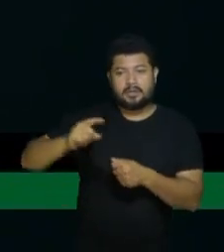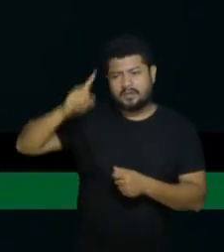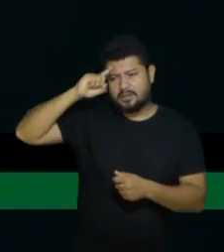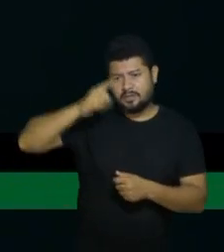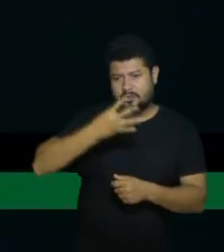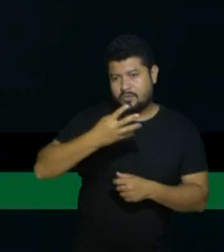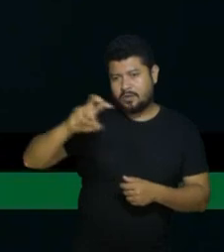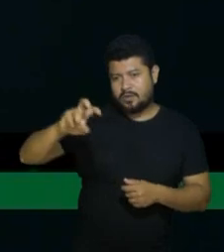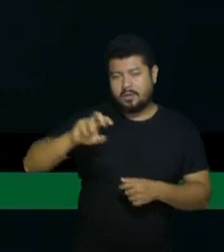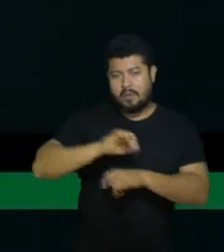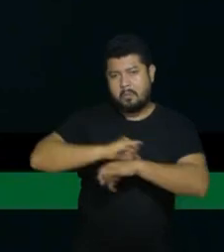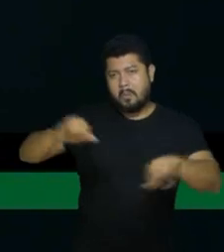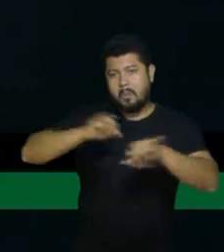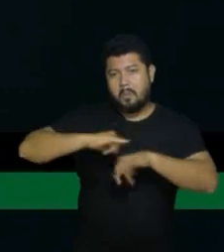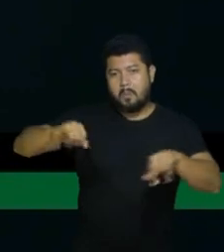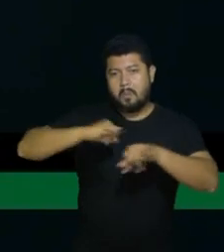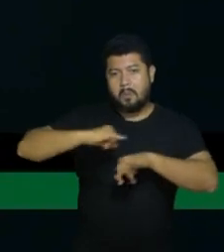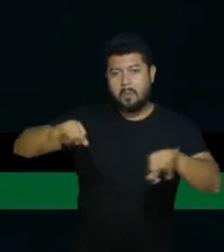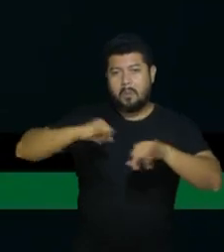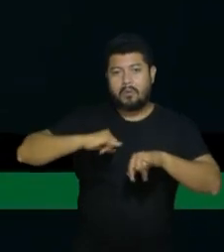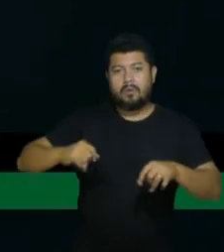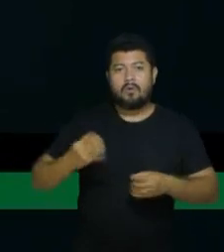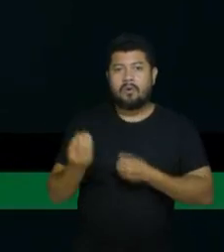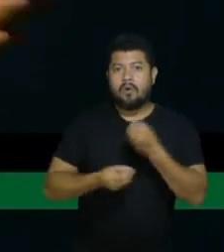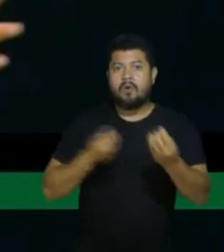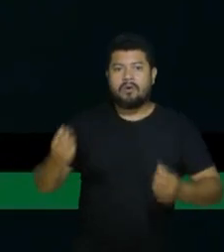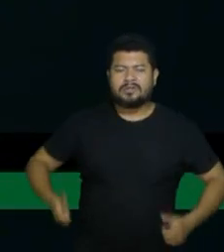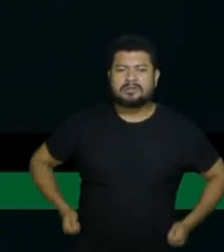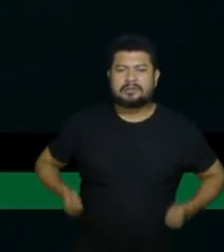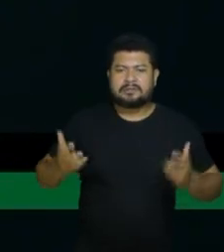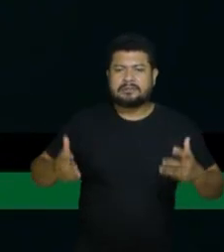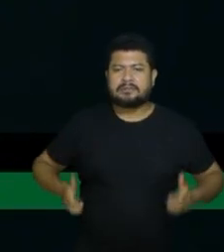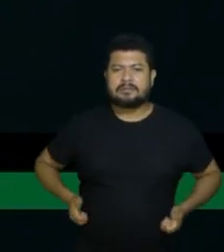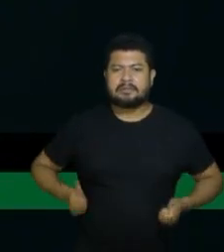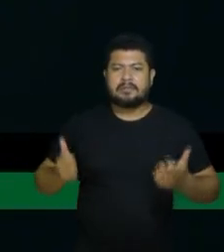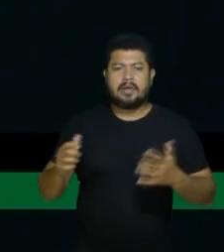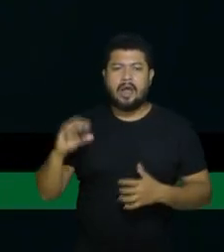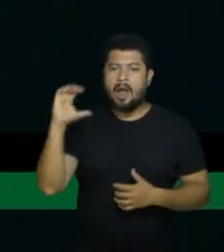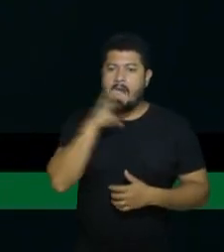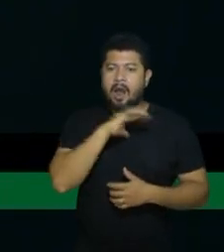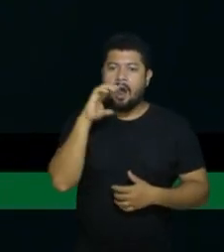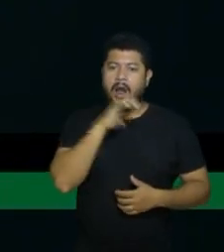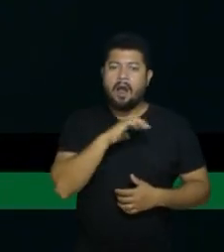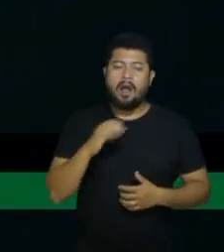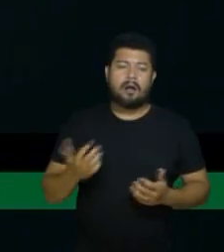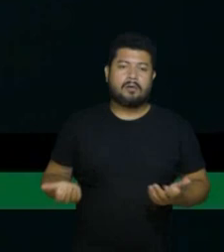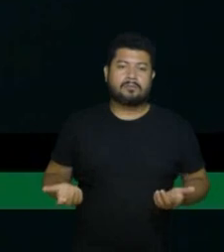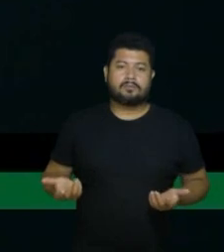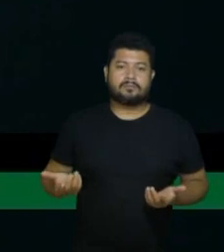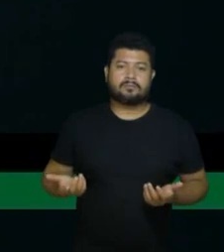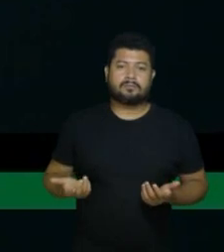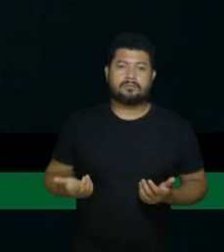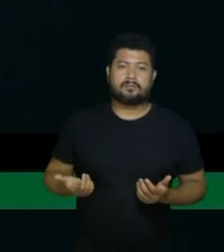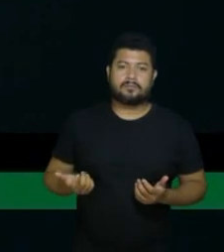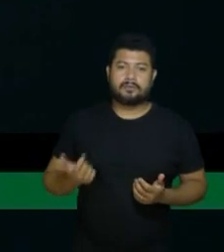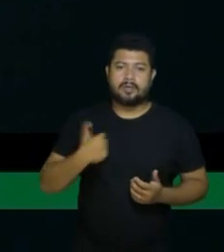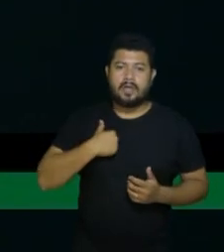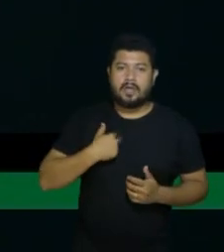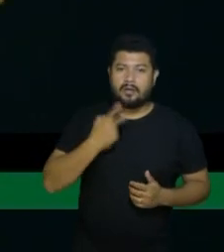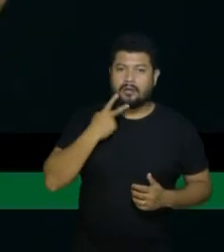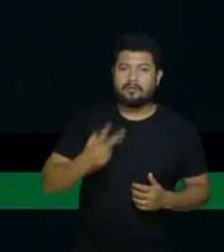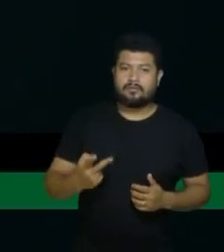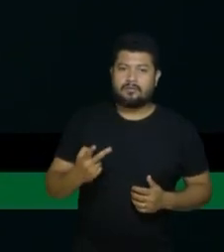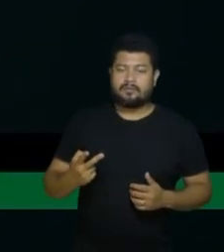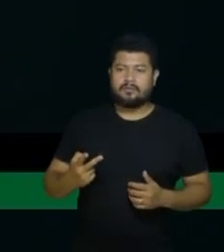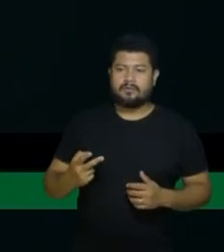dias Como consegue gastar esse dinheiro de uma forma tão rápida Eu não estou dizendo isso porque eu não